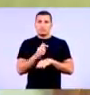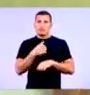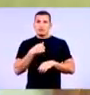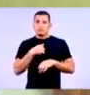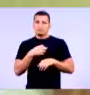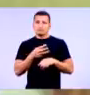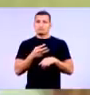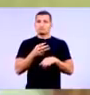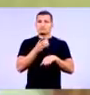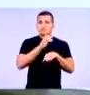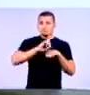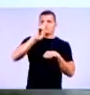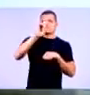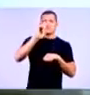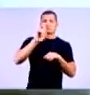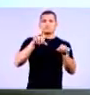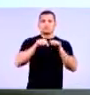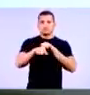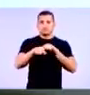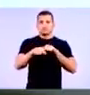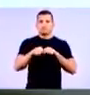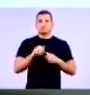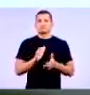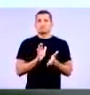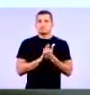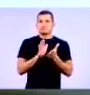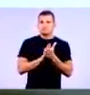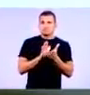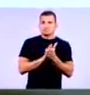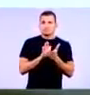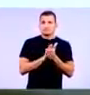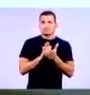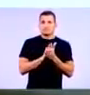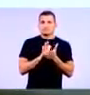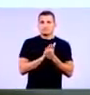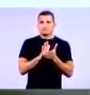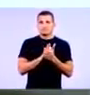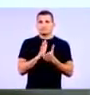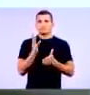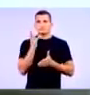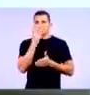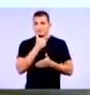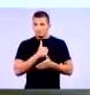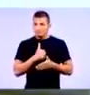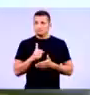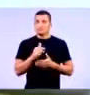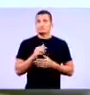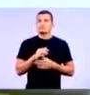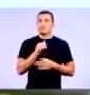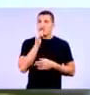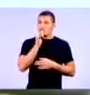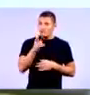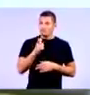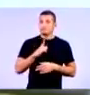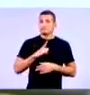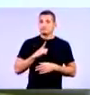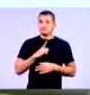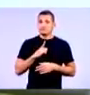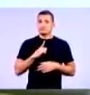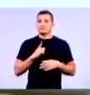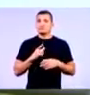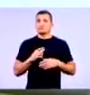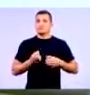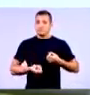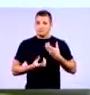doutorado. Olha, que bonito, parabéns, Damiana, uma salva de palmas, muito bonito. Não falei que tem poetisas e poetas aí